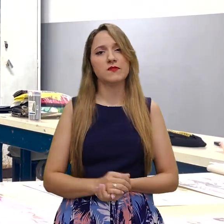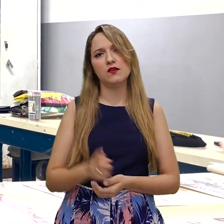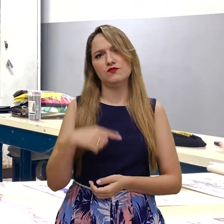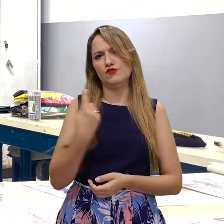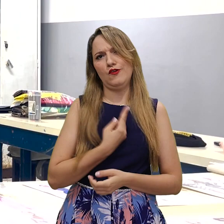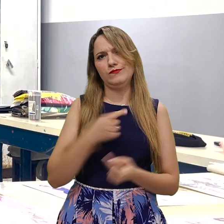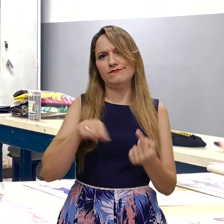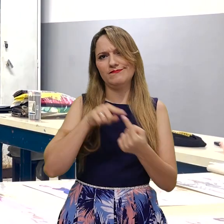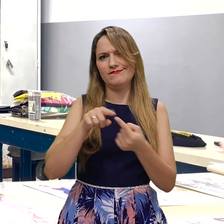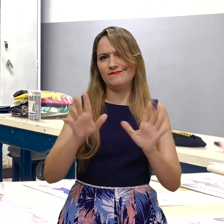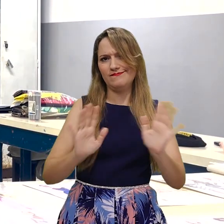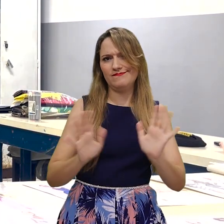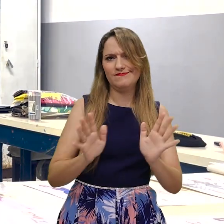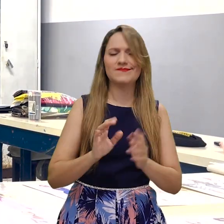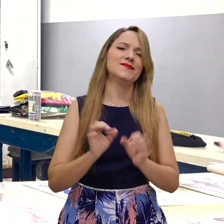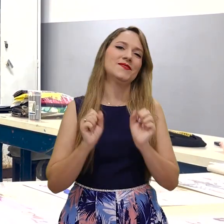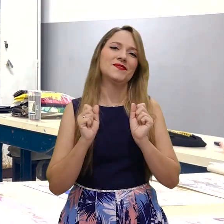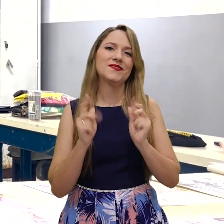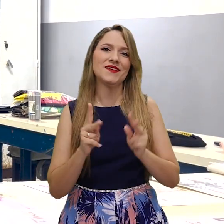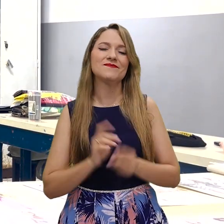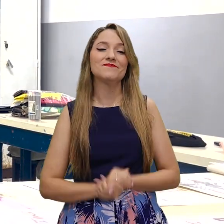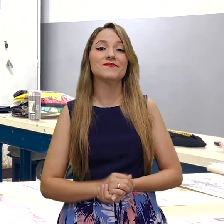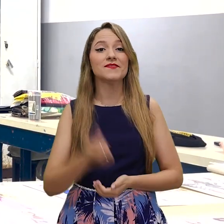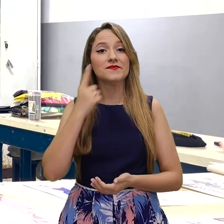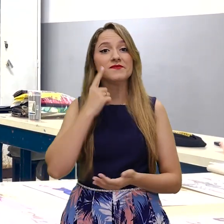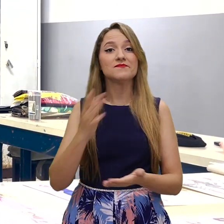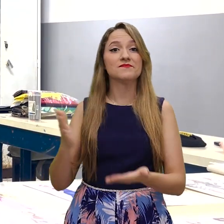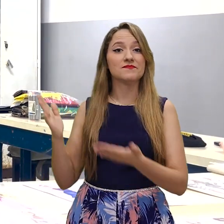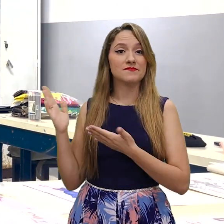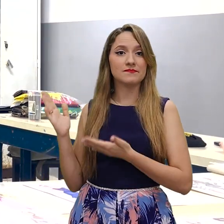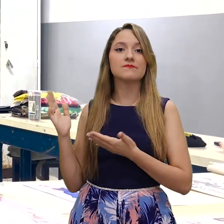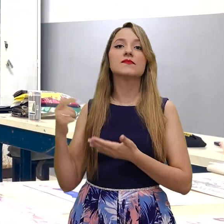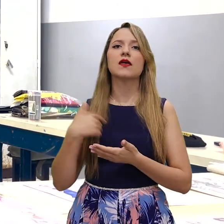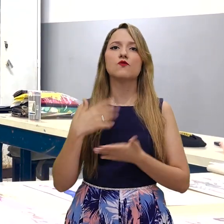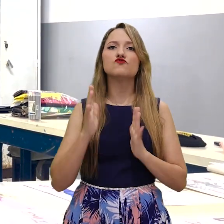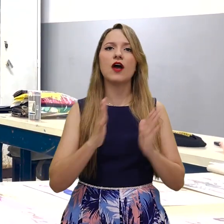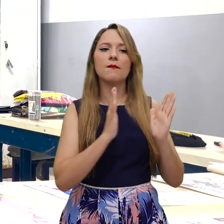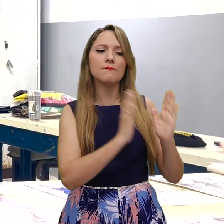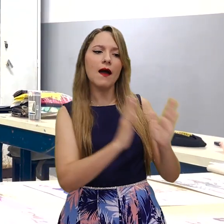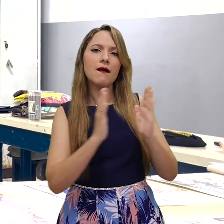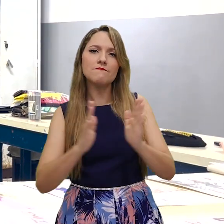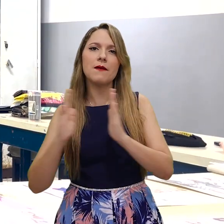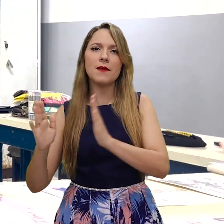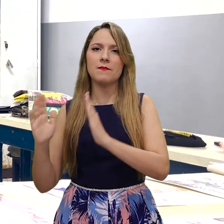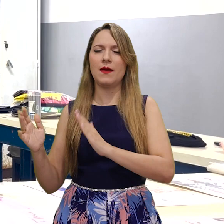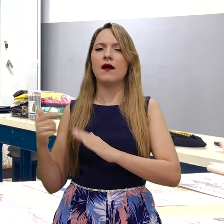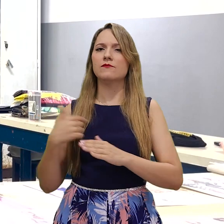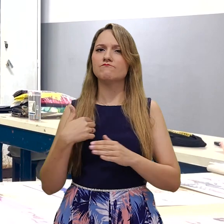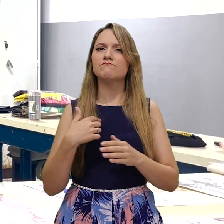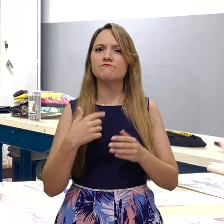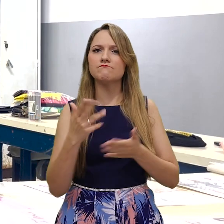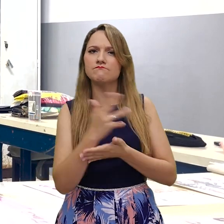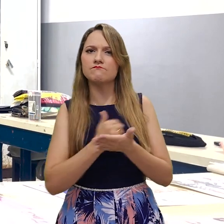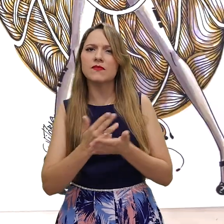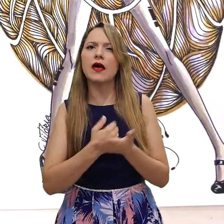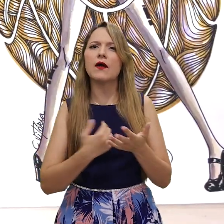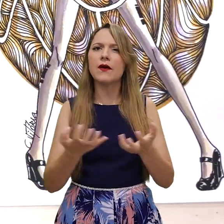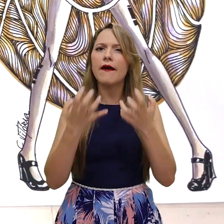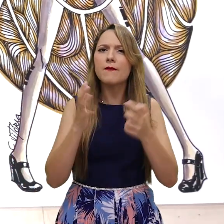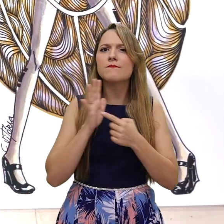tá? Esse aqui é uma série que eu fiz e onde eu queria explorar como fator